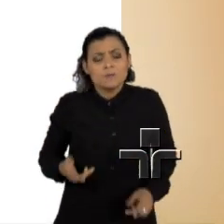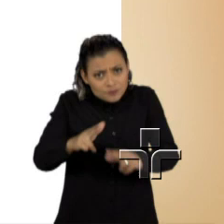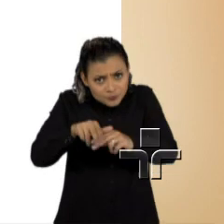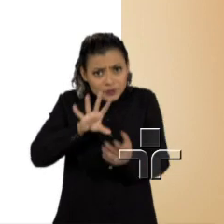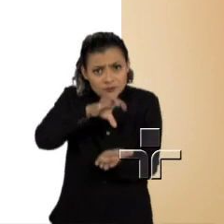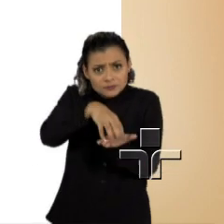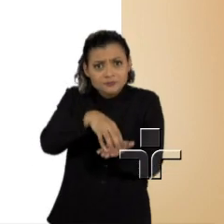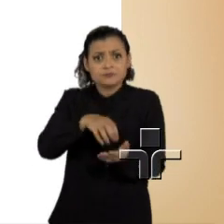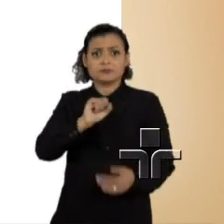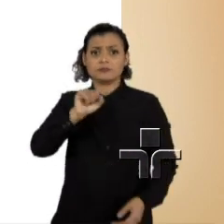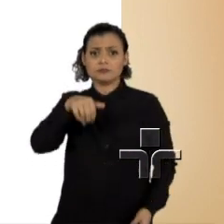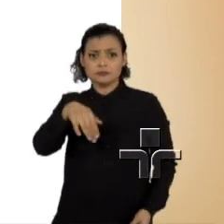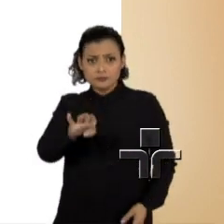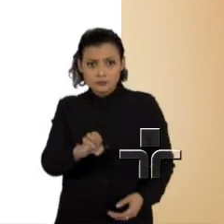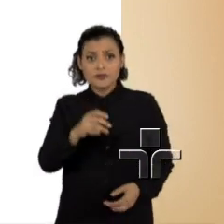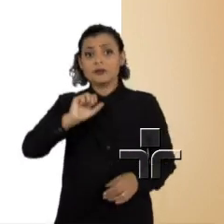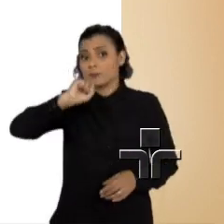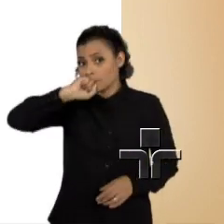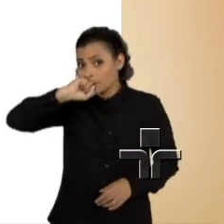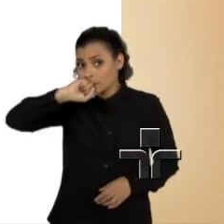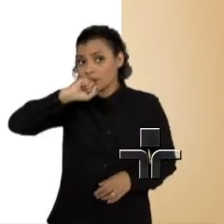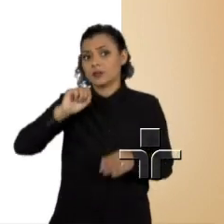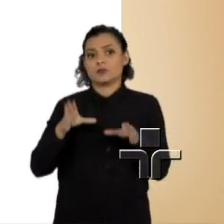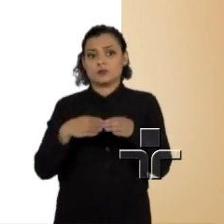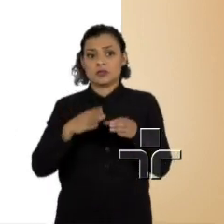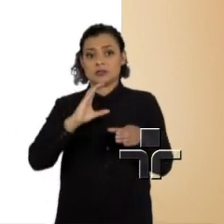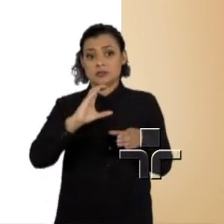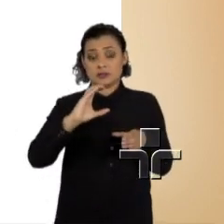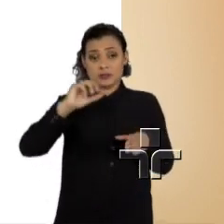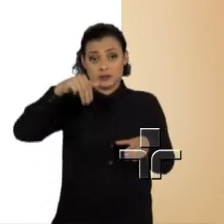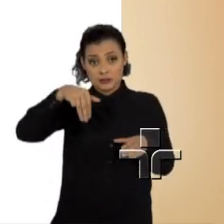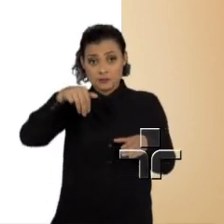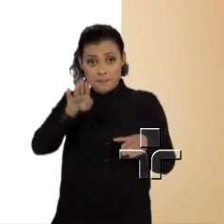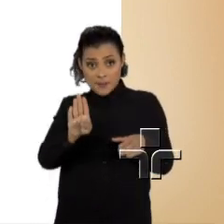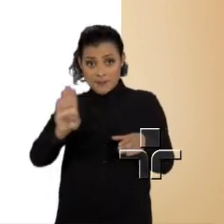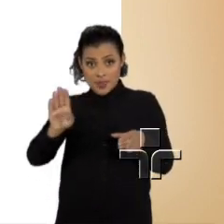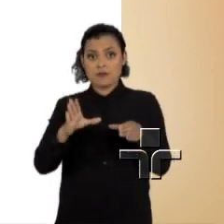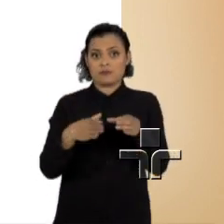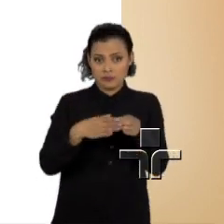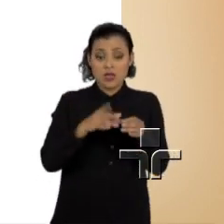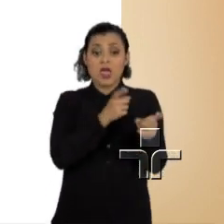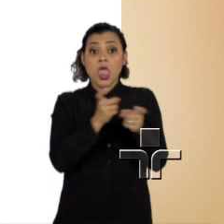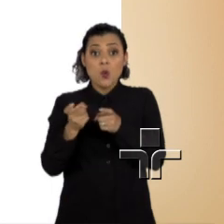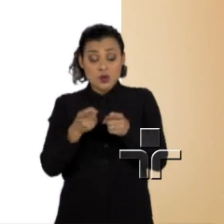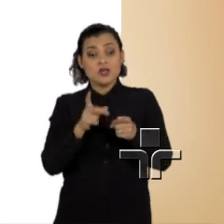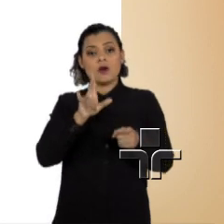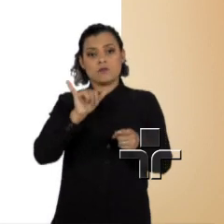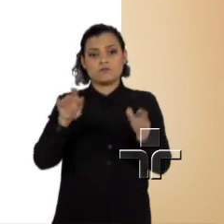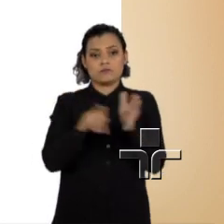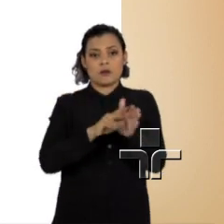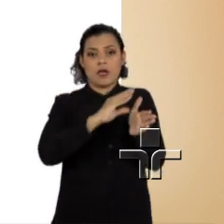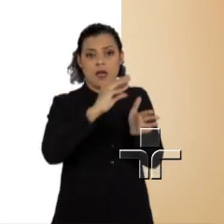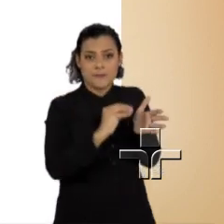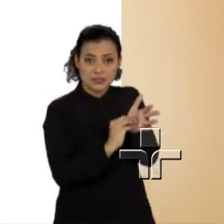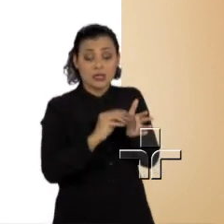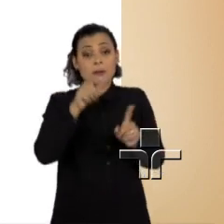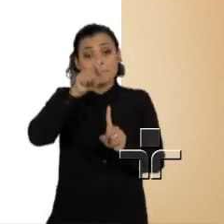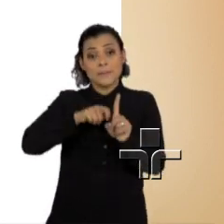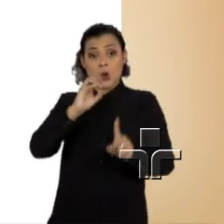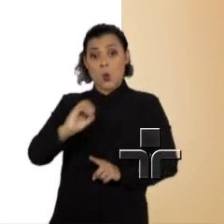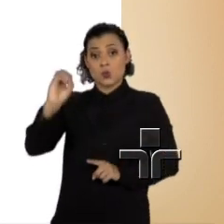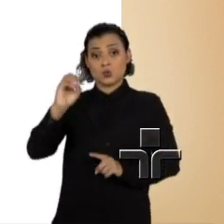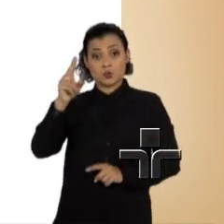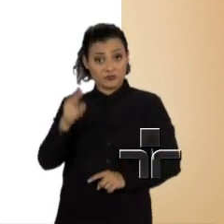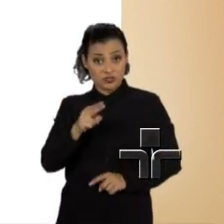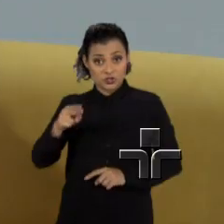da Conferência Nacional dos Bispos do Brasil, a CNBB, participará do Sínodo dos Bispos para a Amazônia marcado para outubro, no